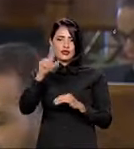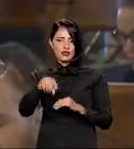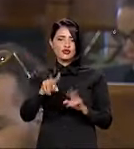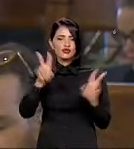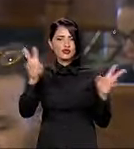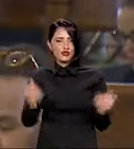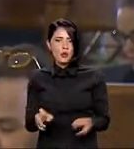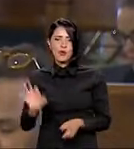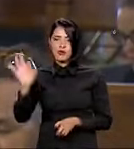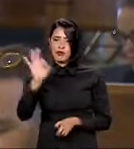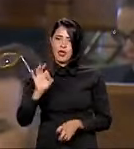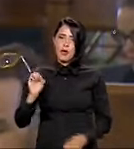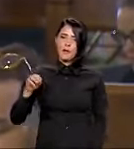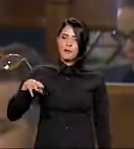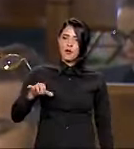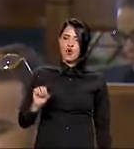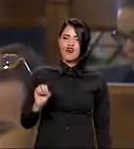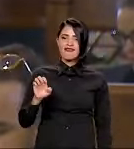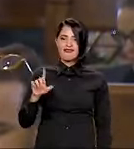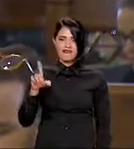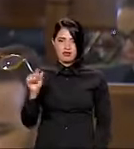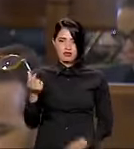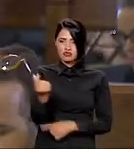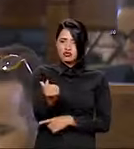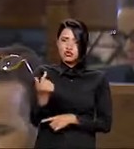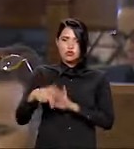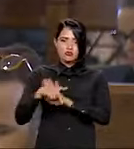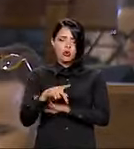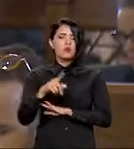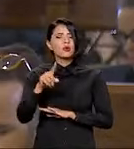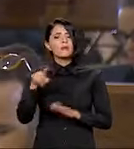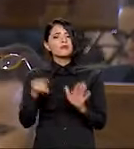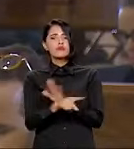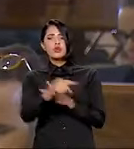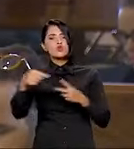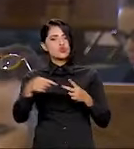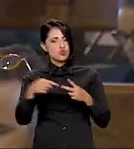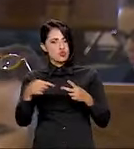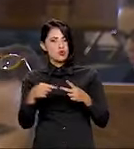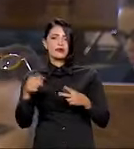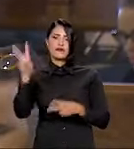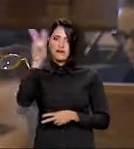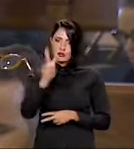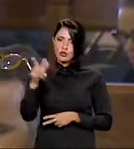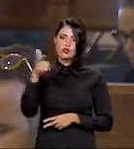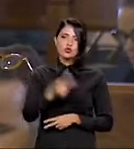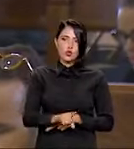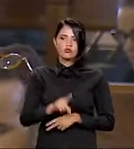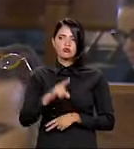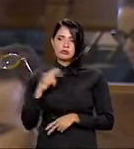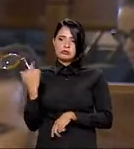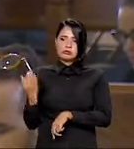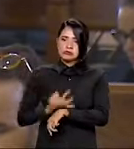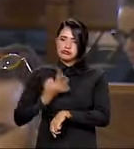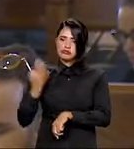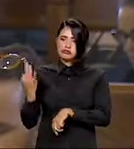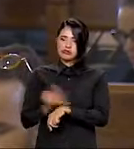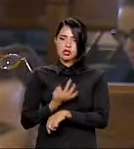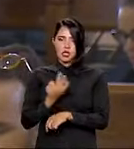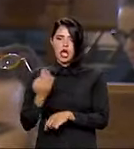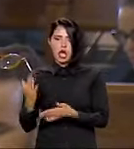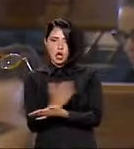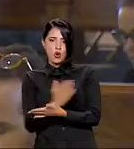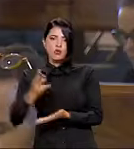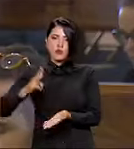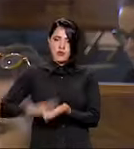moeda. E a segunda pergunta sobre Venezuela novamente, com essas resistências de alguns membros da